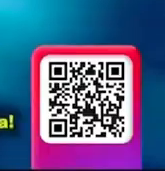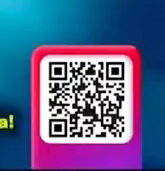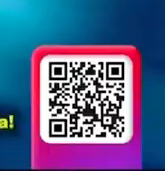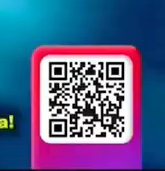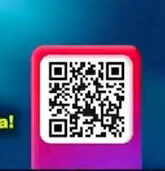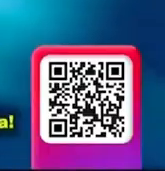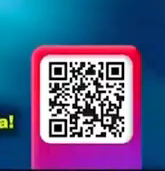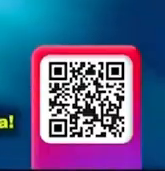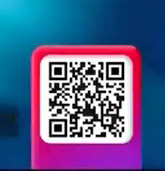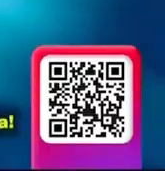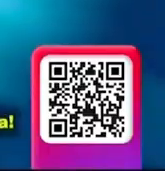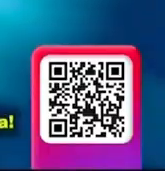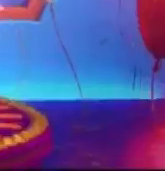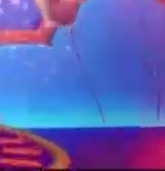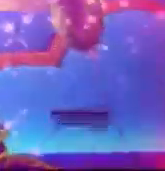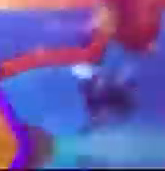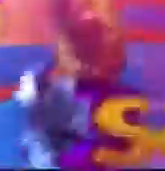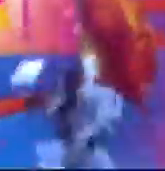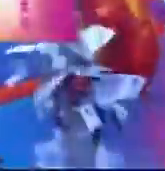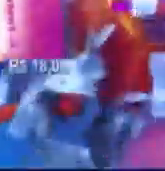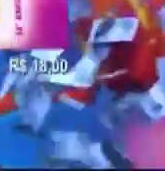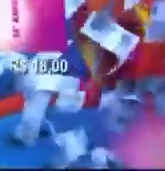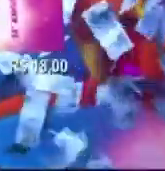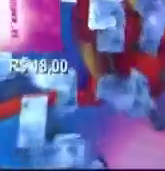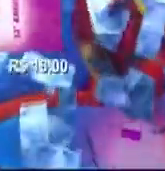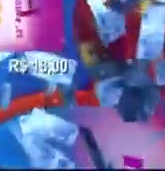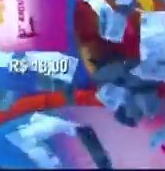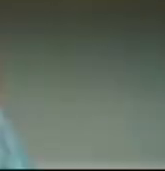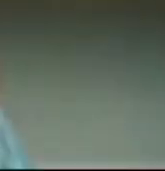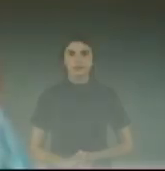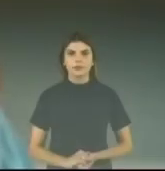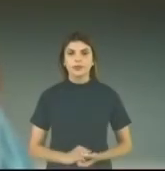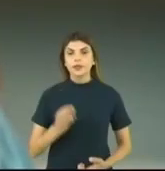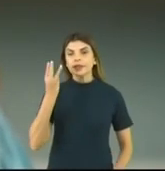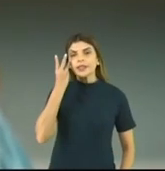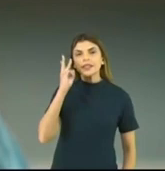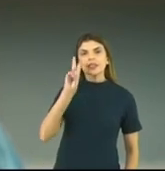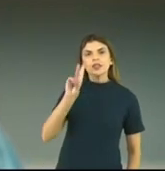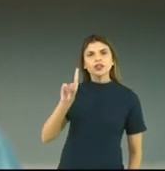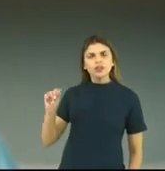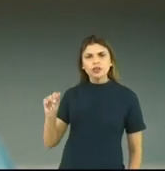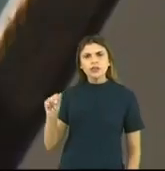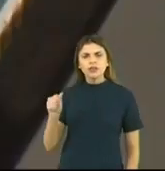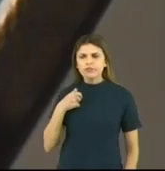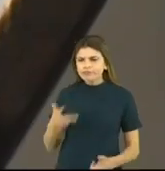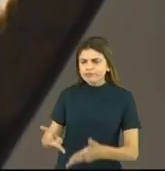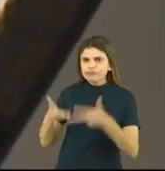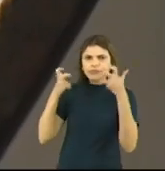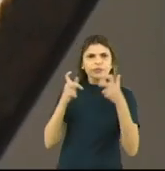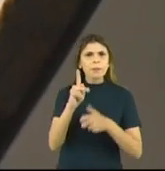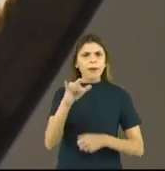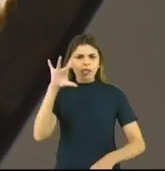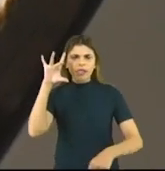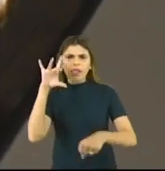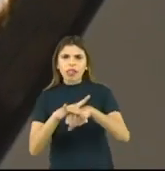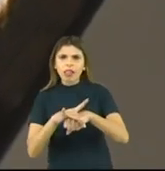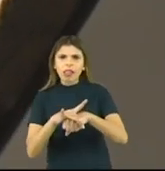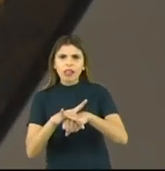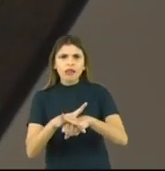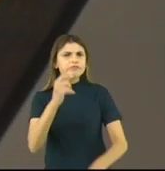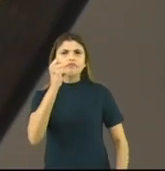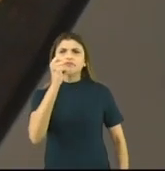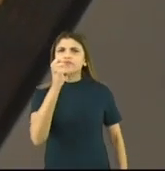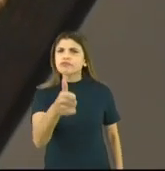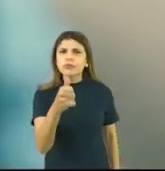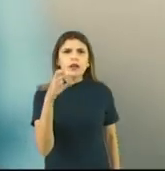42 Dias concorrendo Garanta a sua demorou para cair a ficha né foi questão